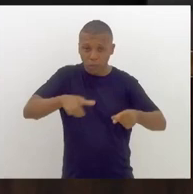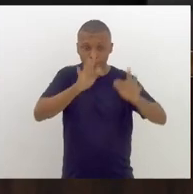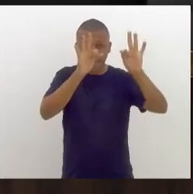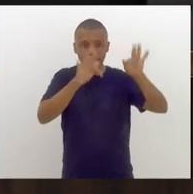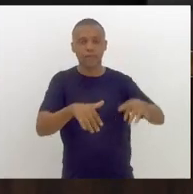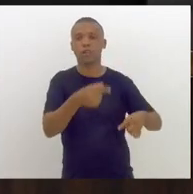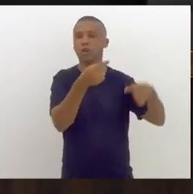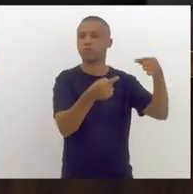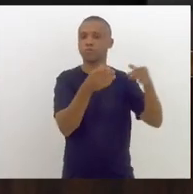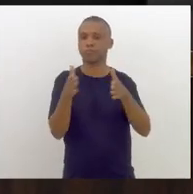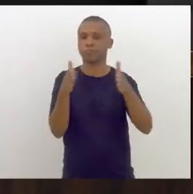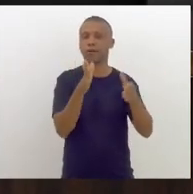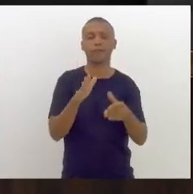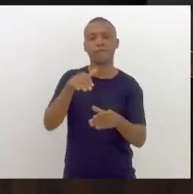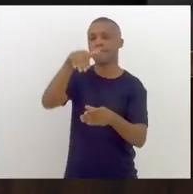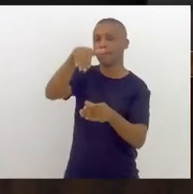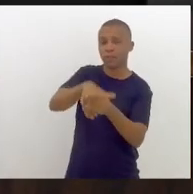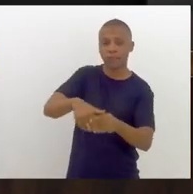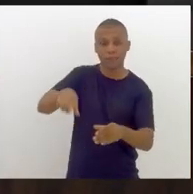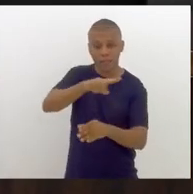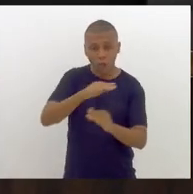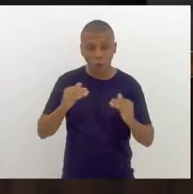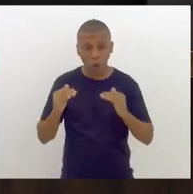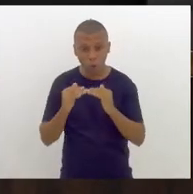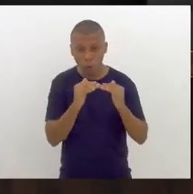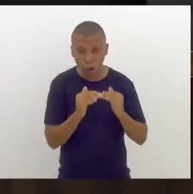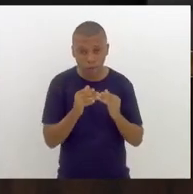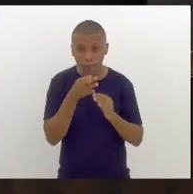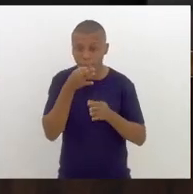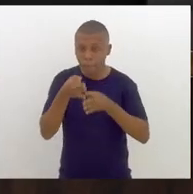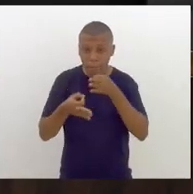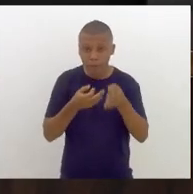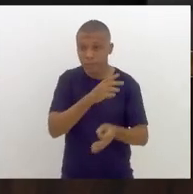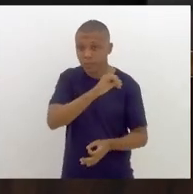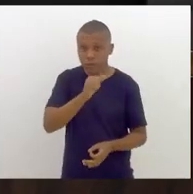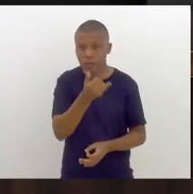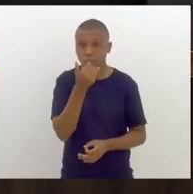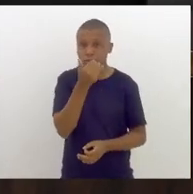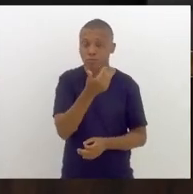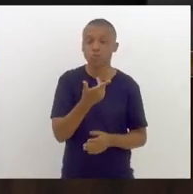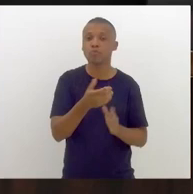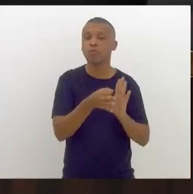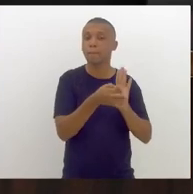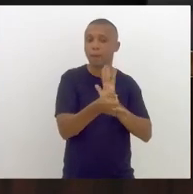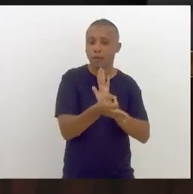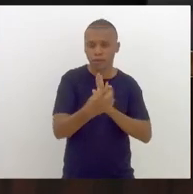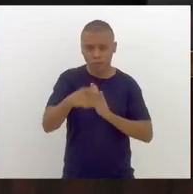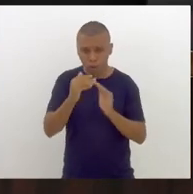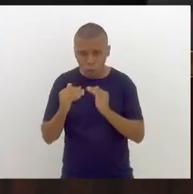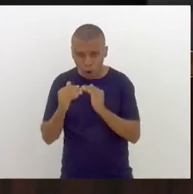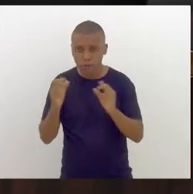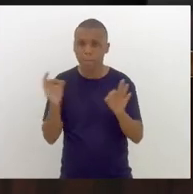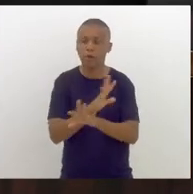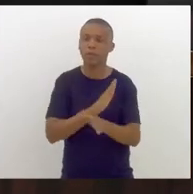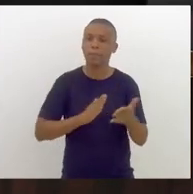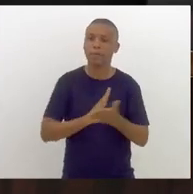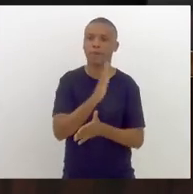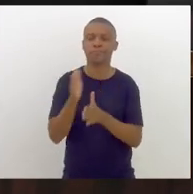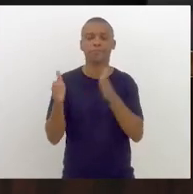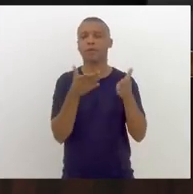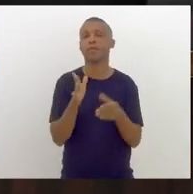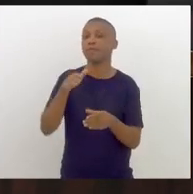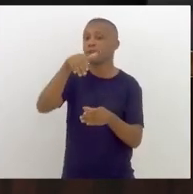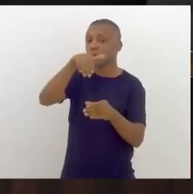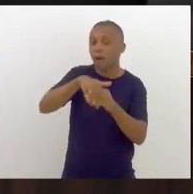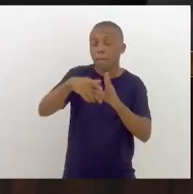da discussão em votação parecida comissão de condição com emendas Como estão aprovado em votação